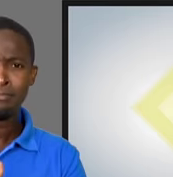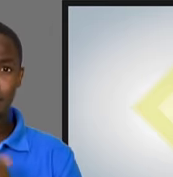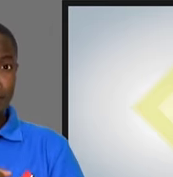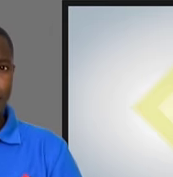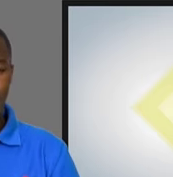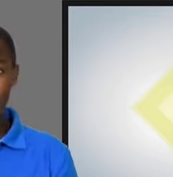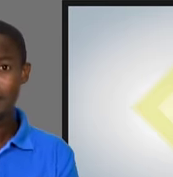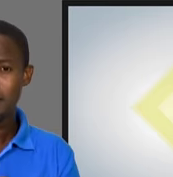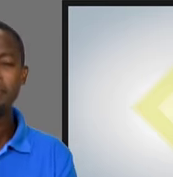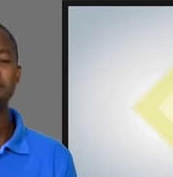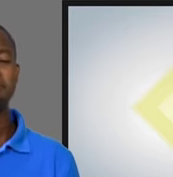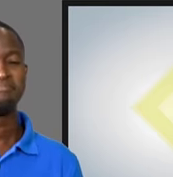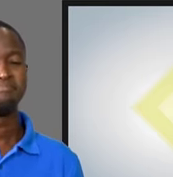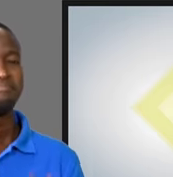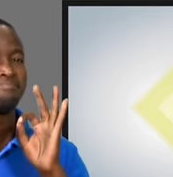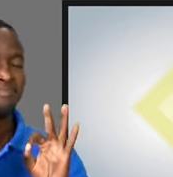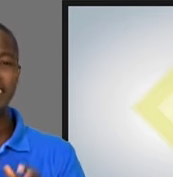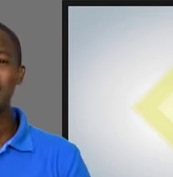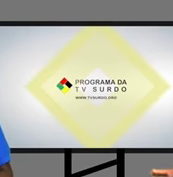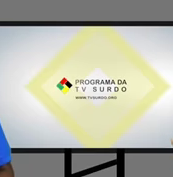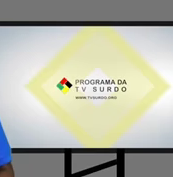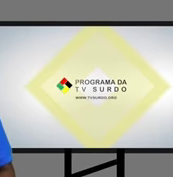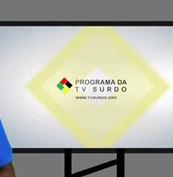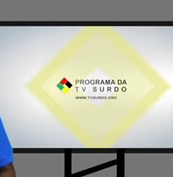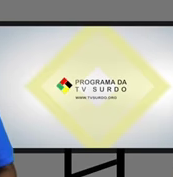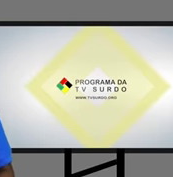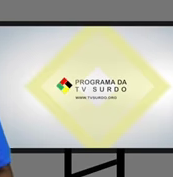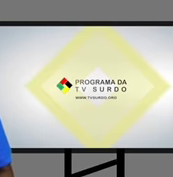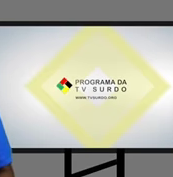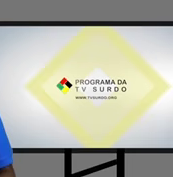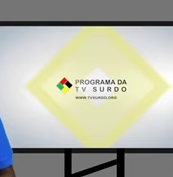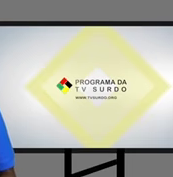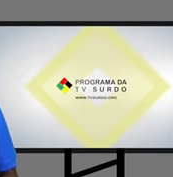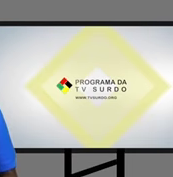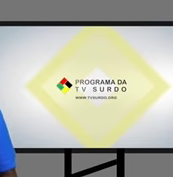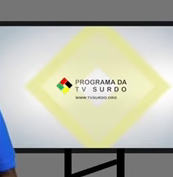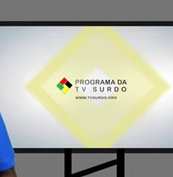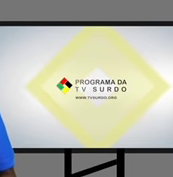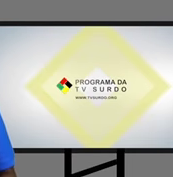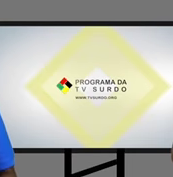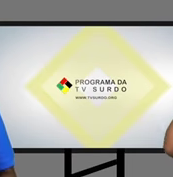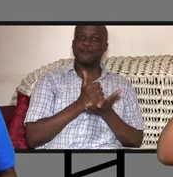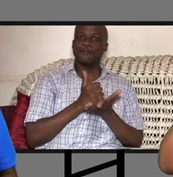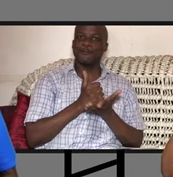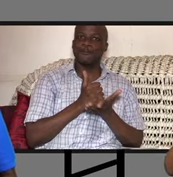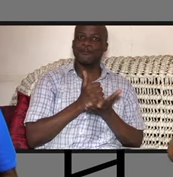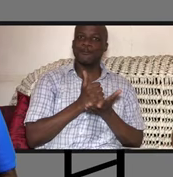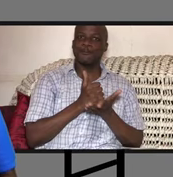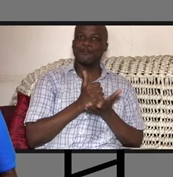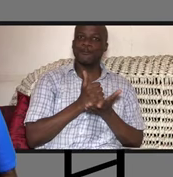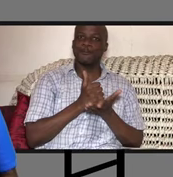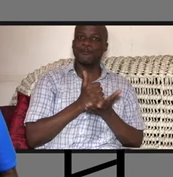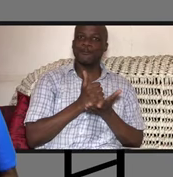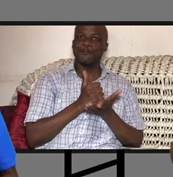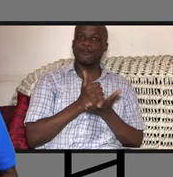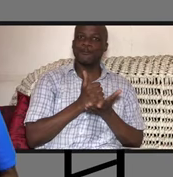que o autoemprego tem sido muito encorajado. É preciso aplaudir pessoas que correm atrás dos seus sonhos. Mas